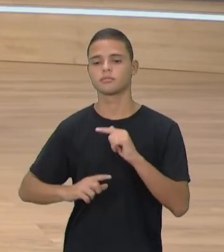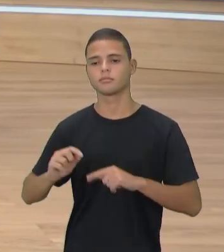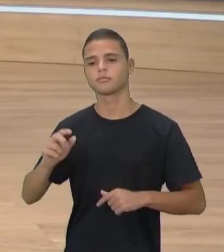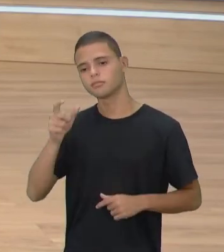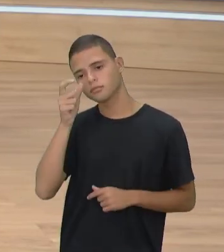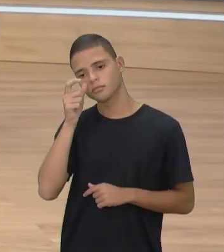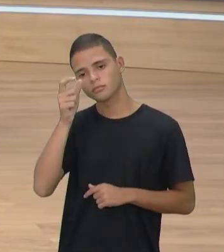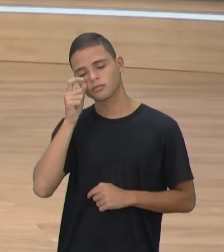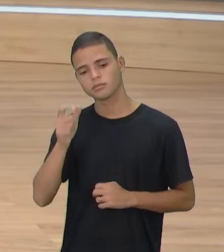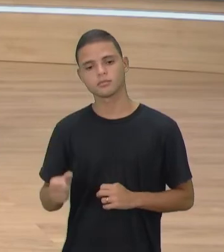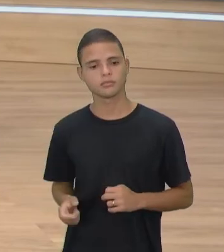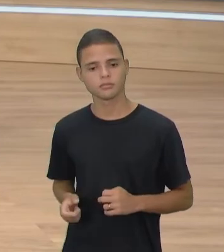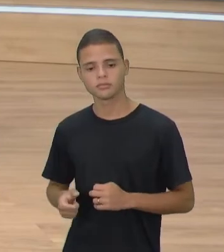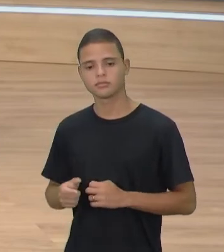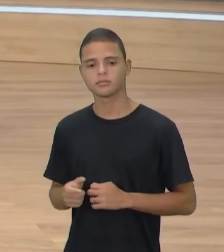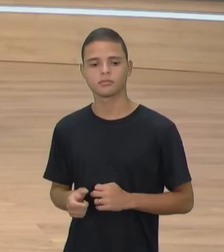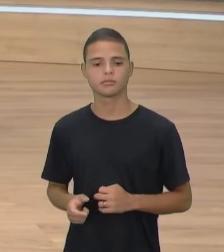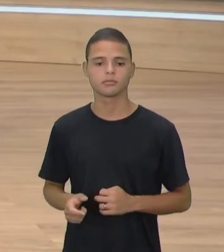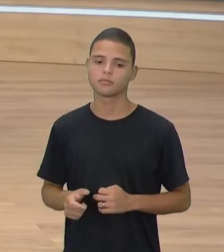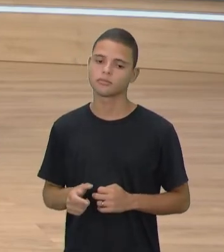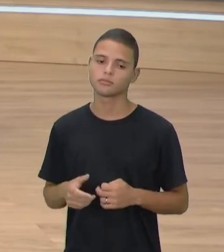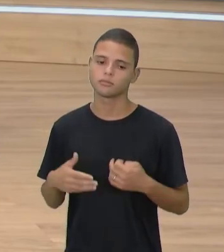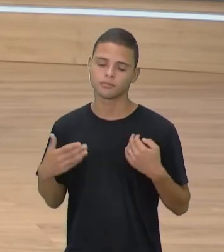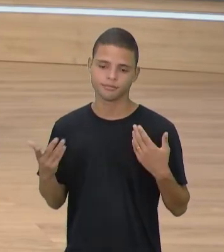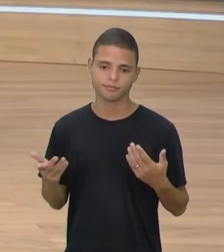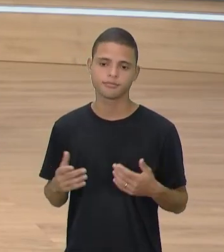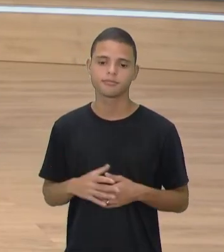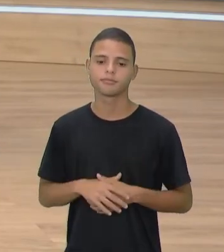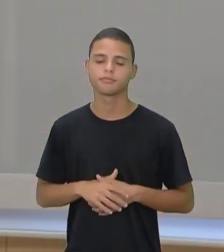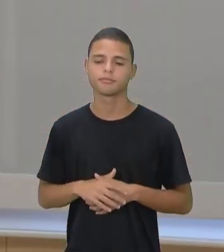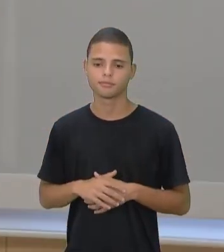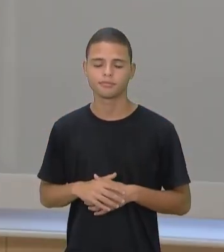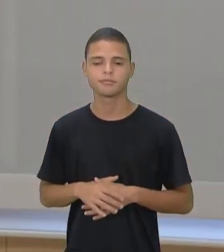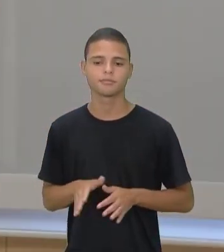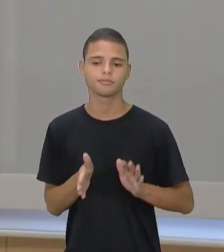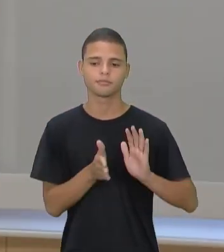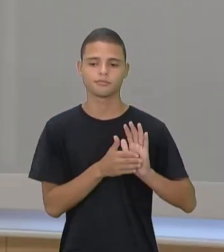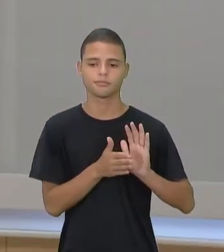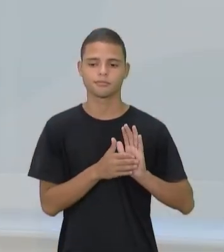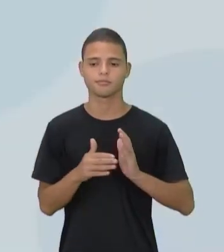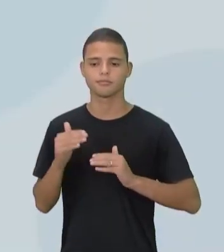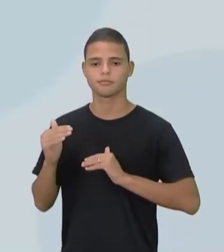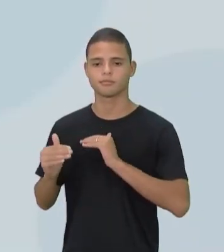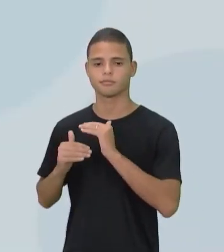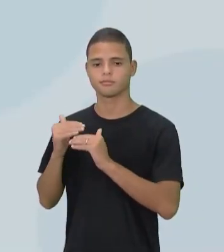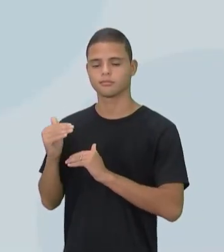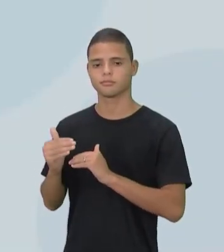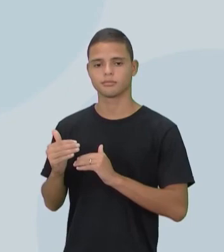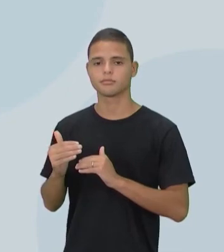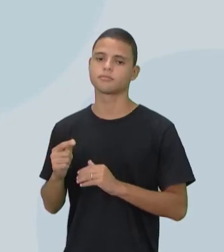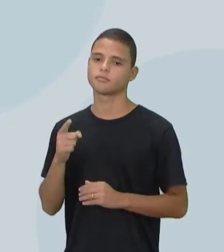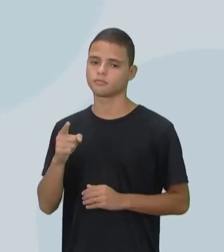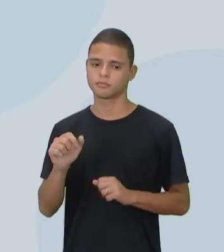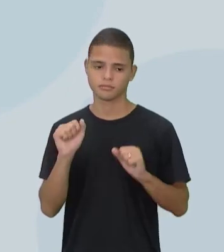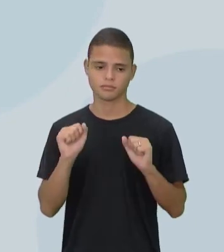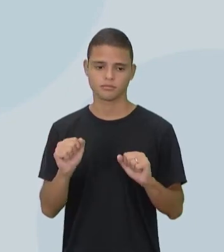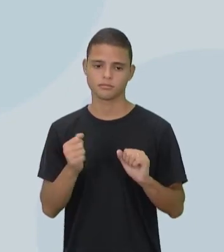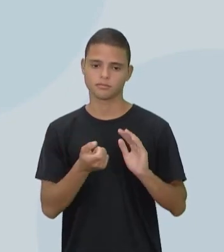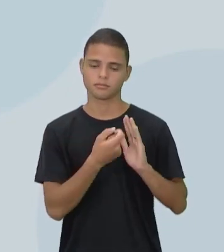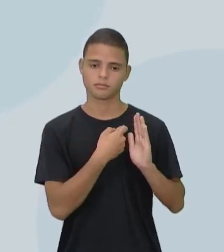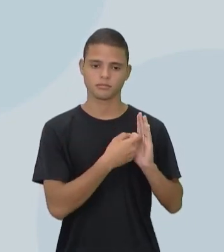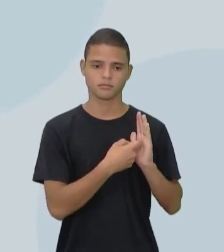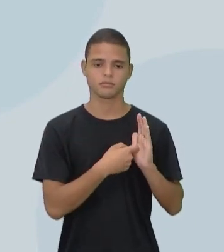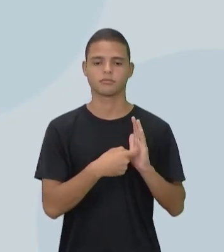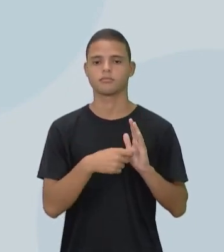daí. Então, conforme eu comentei, a proposta de desdobramento da nossa aula, você pode estar escrevendo no seu